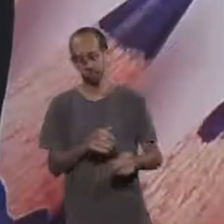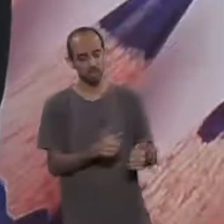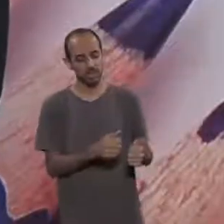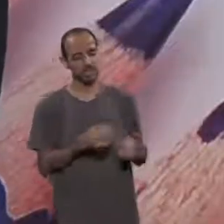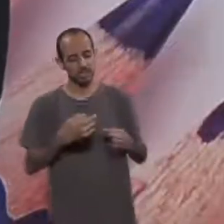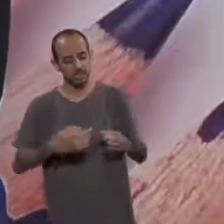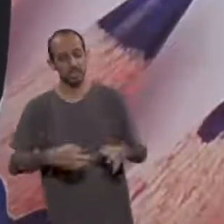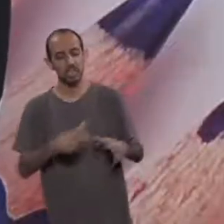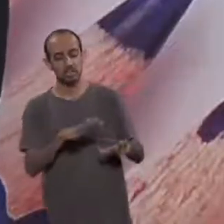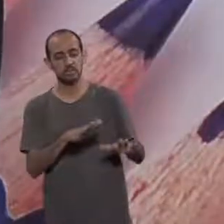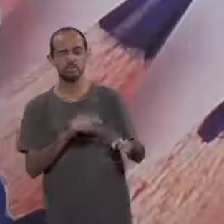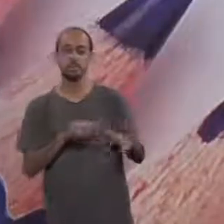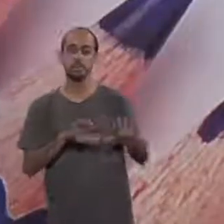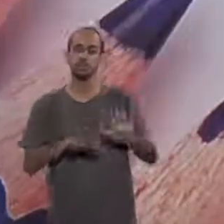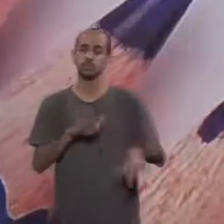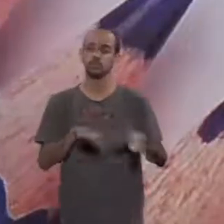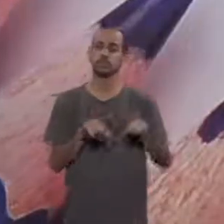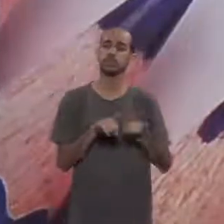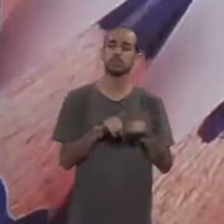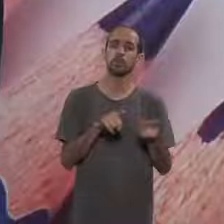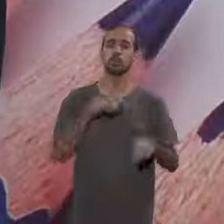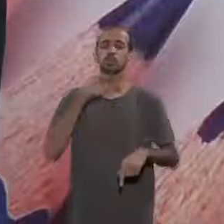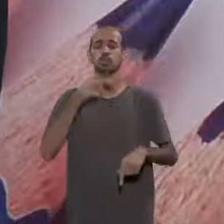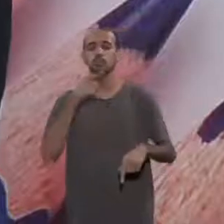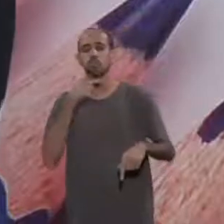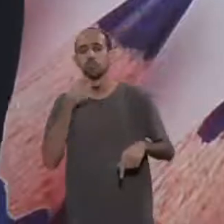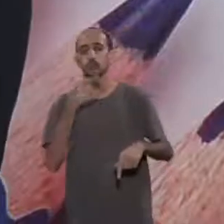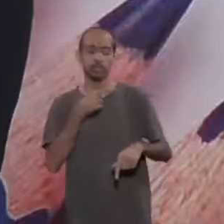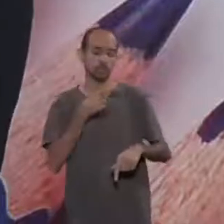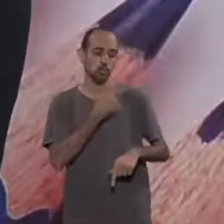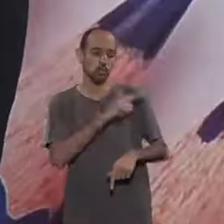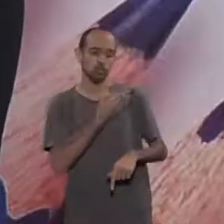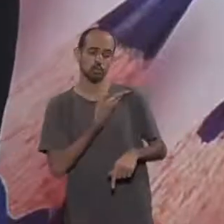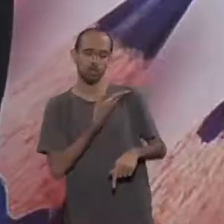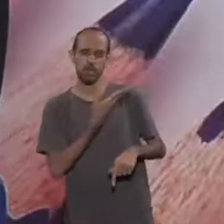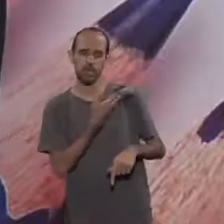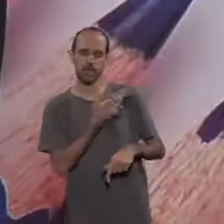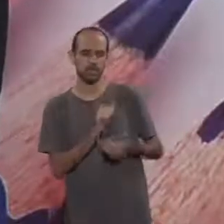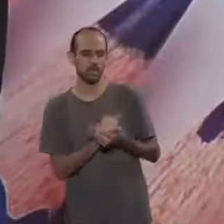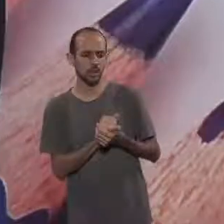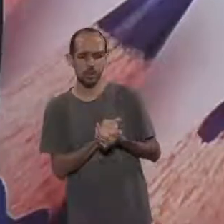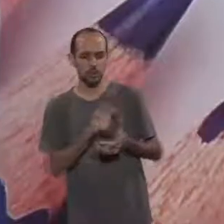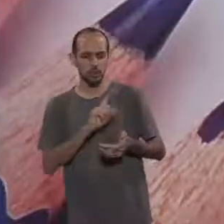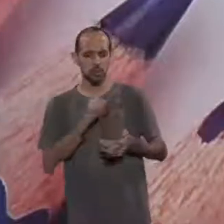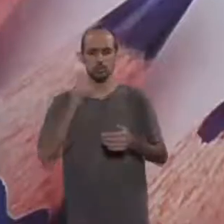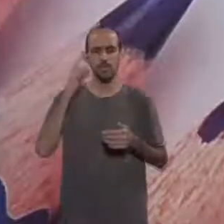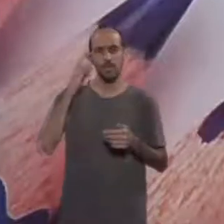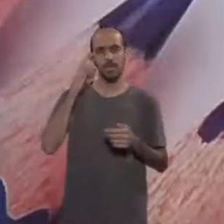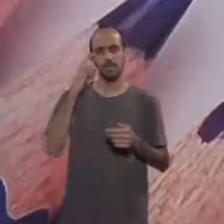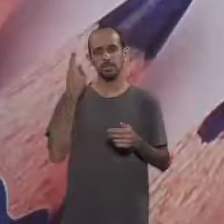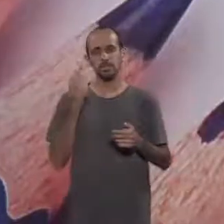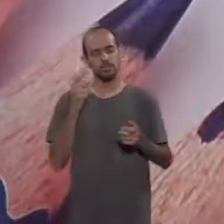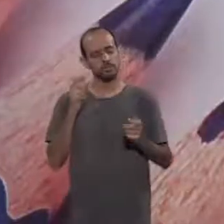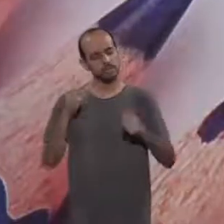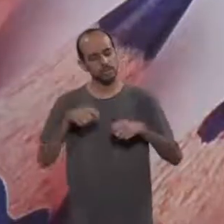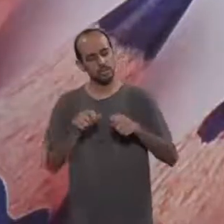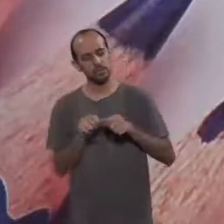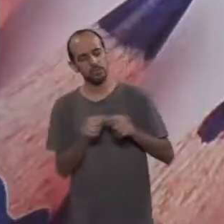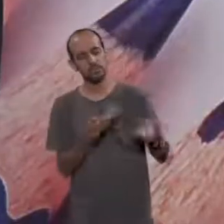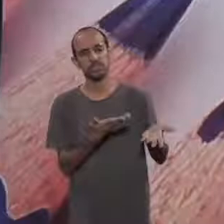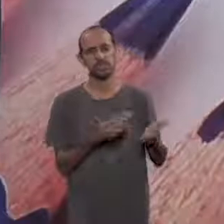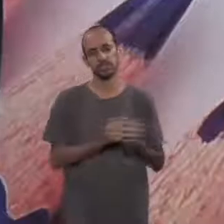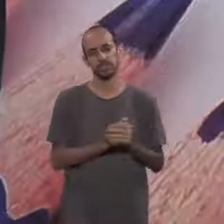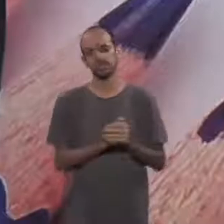mesmo pela questão acadêmica, às vezes uma dúvida, né, do colega, ele vai falar assim, ih, caramba, não tinha pensado nessa